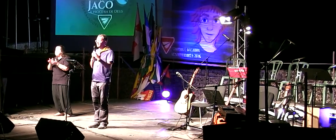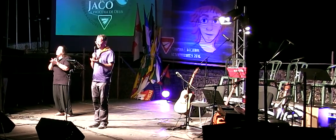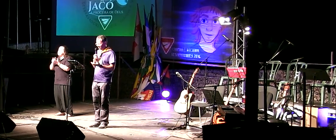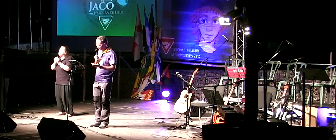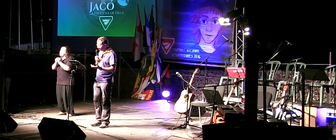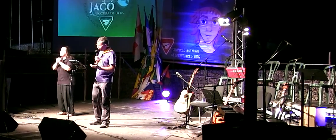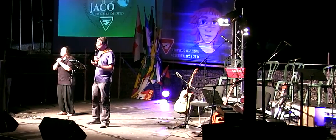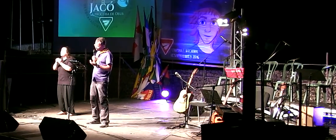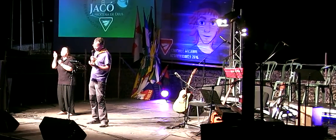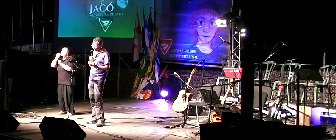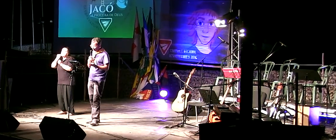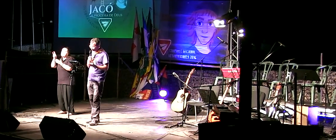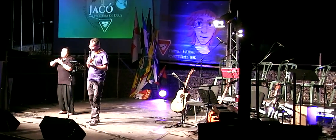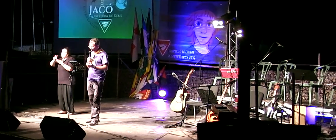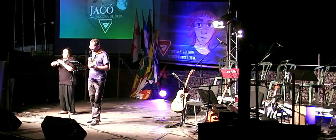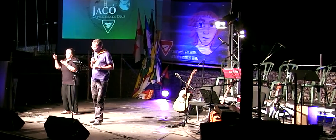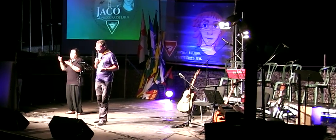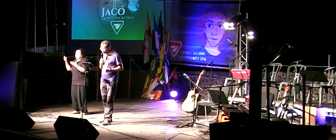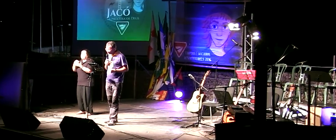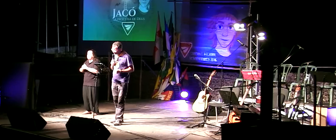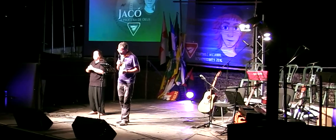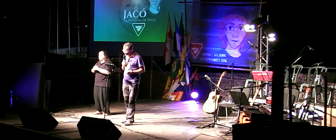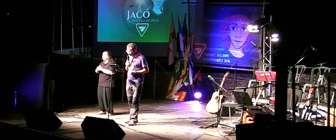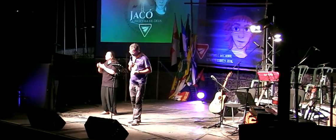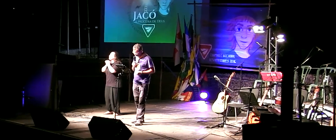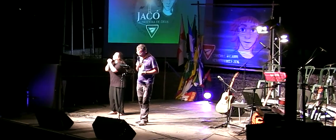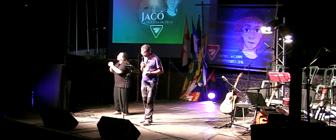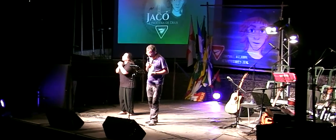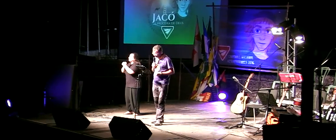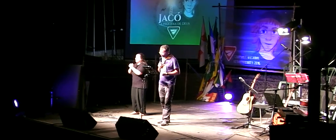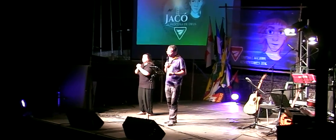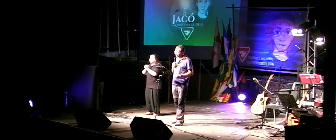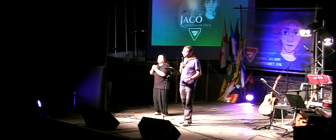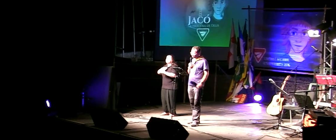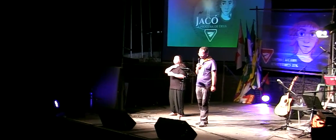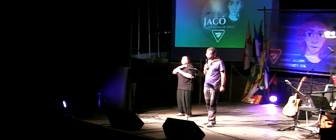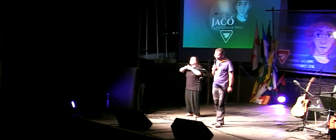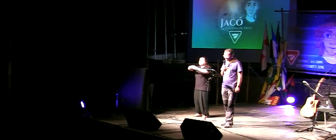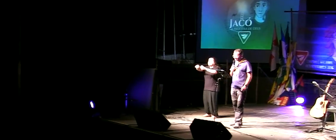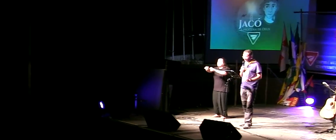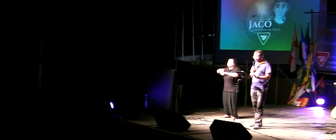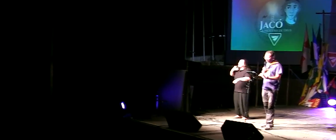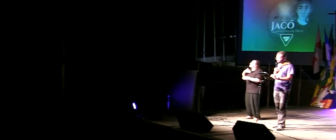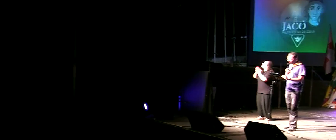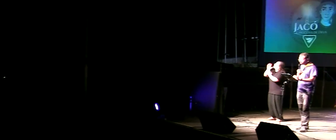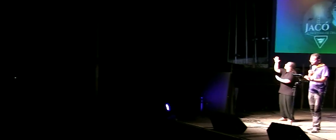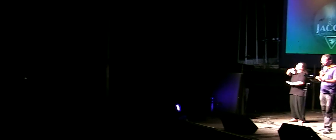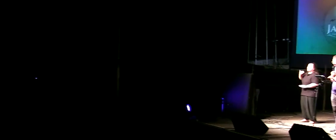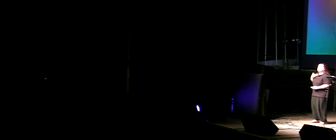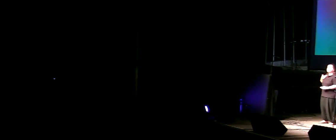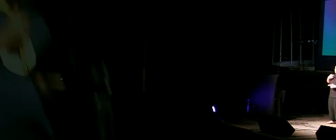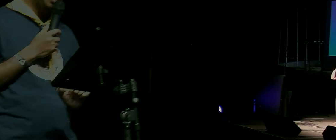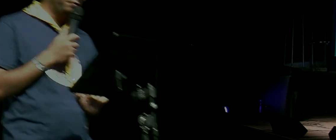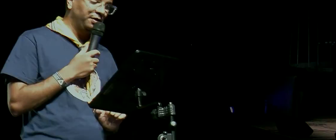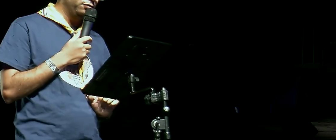digital importante é ler e o texto diz assim rogo-vos pois Desbravadores pela compaixão de Deus que apresenteis os vossos